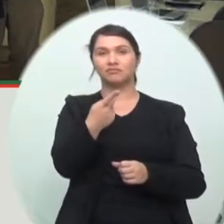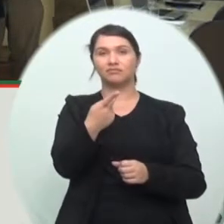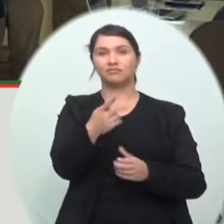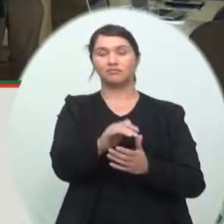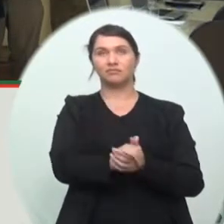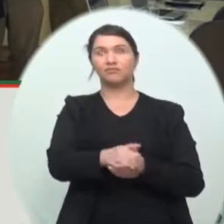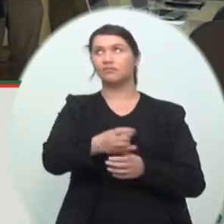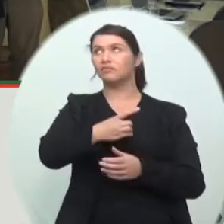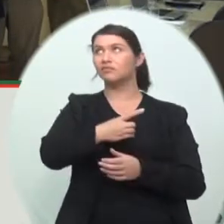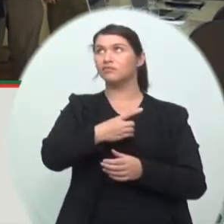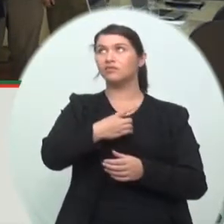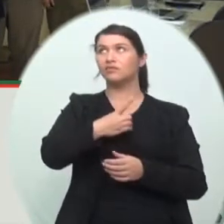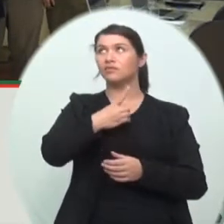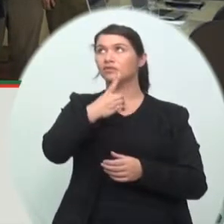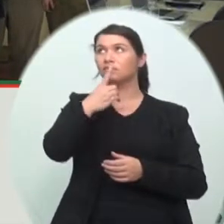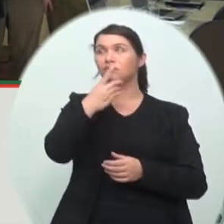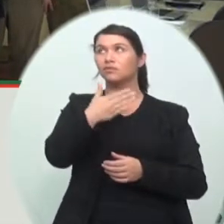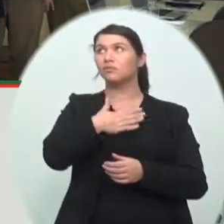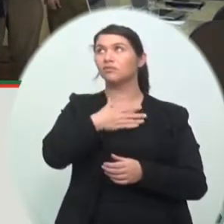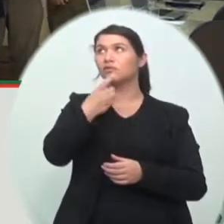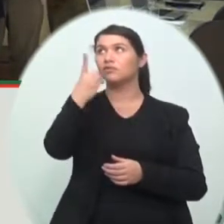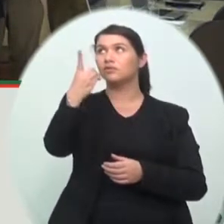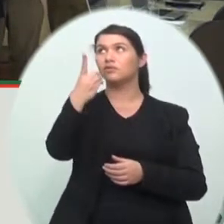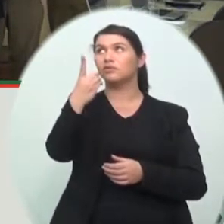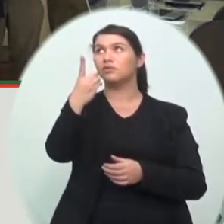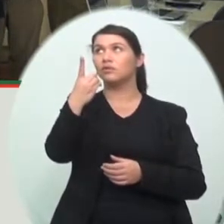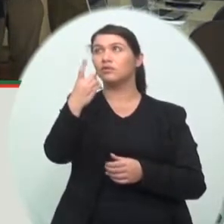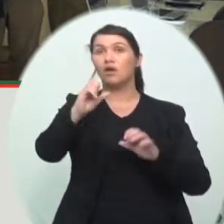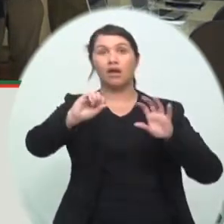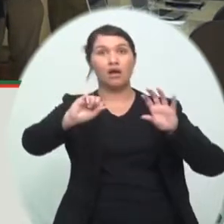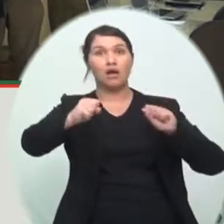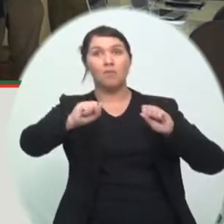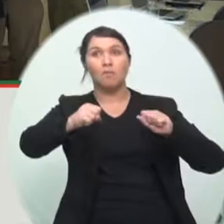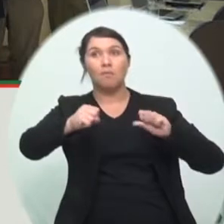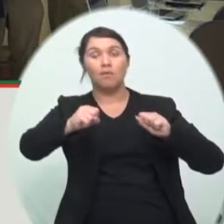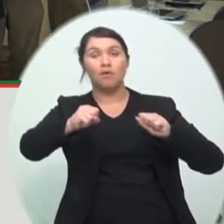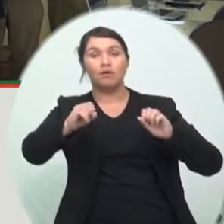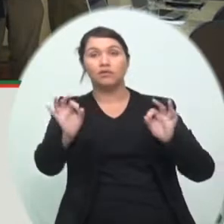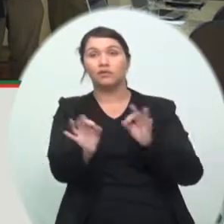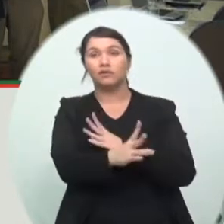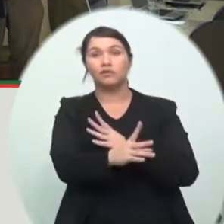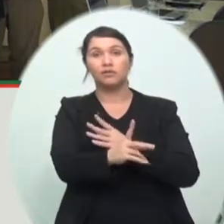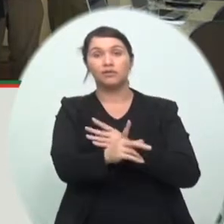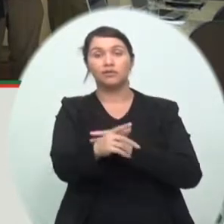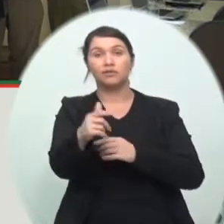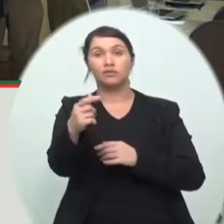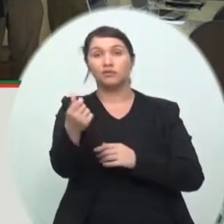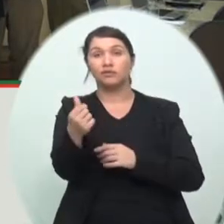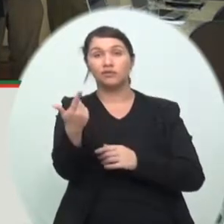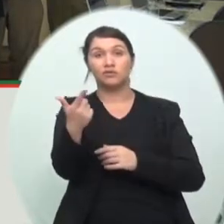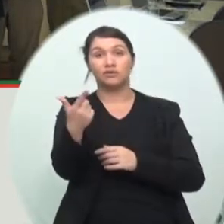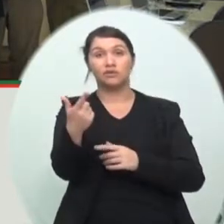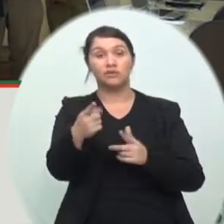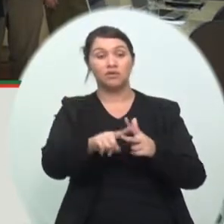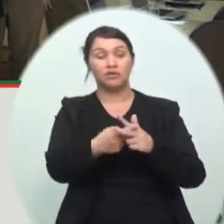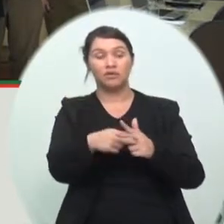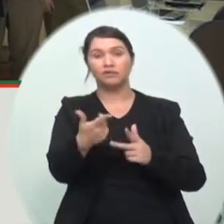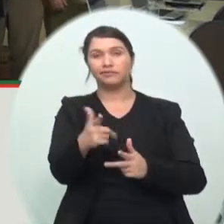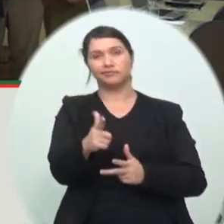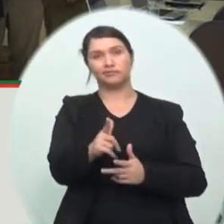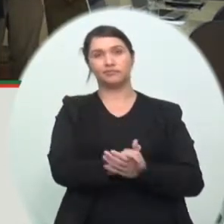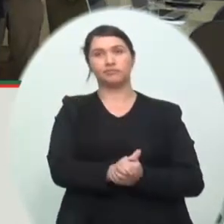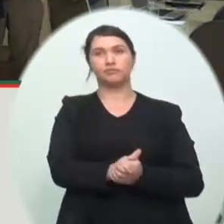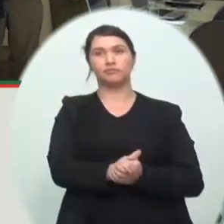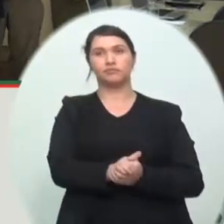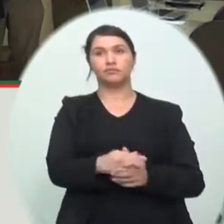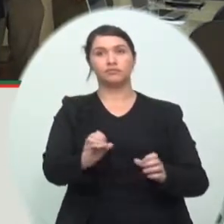Deus, Mari, eles vão destruir as nossas motos, e nós não temos dinheiro para consertar as motos. Aí,